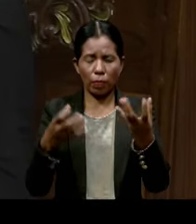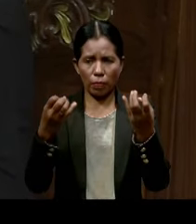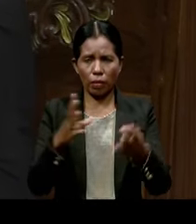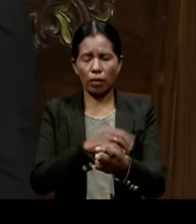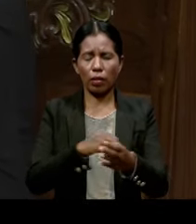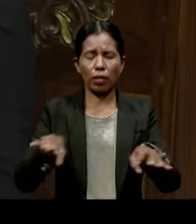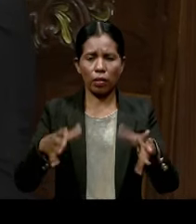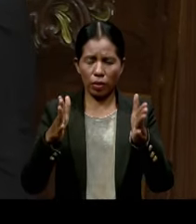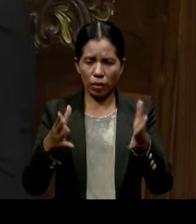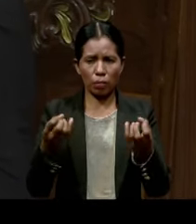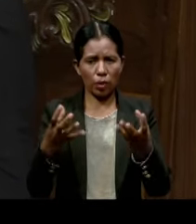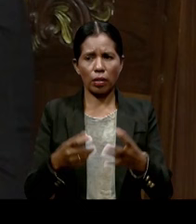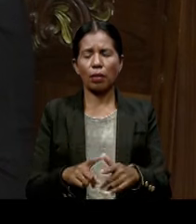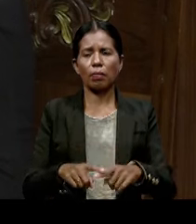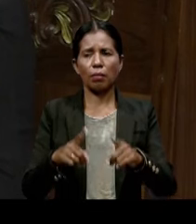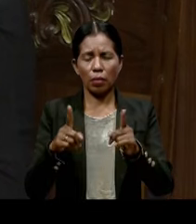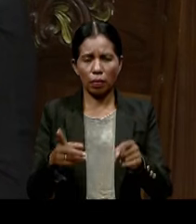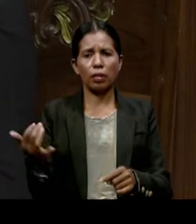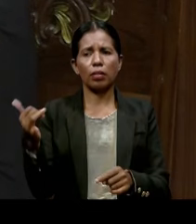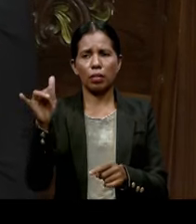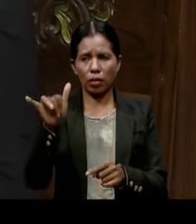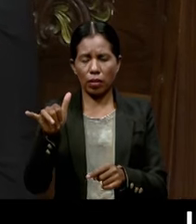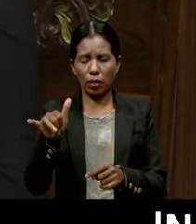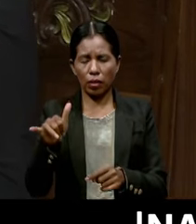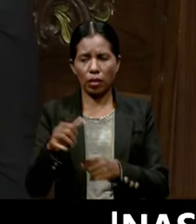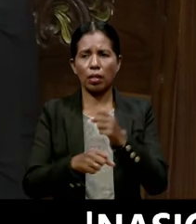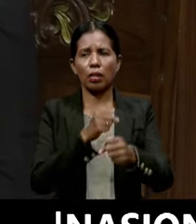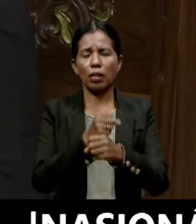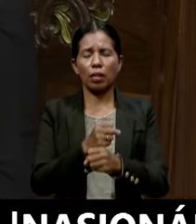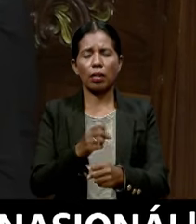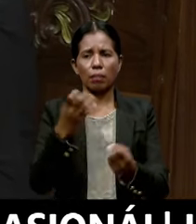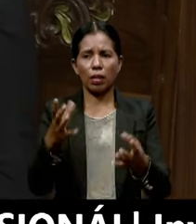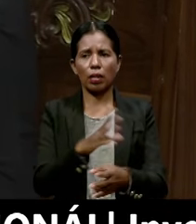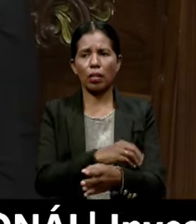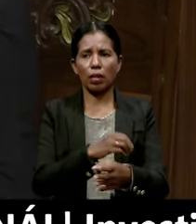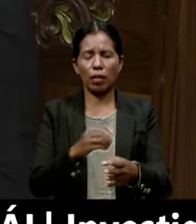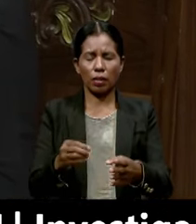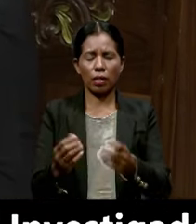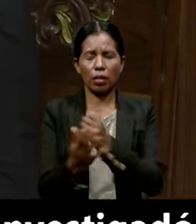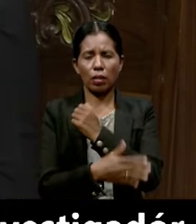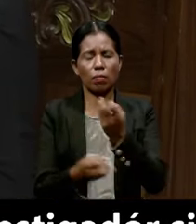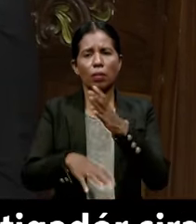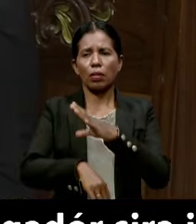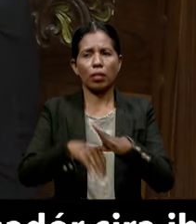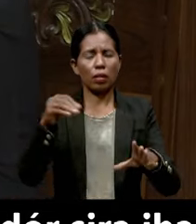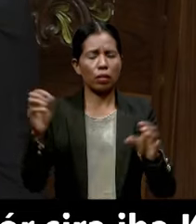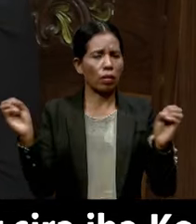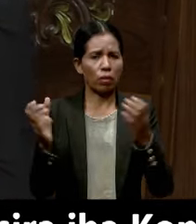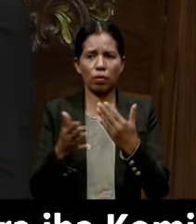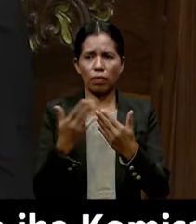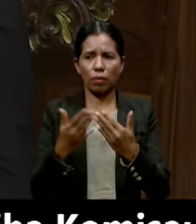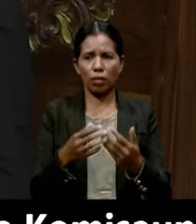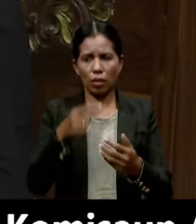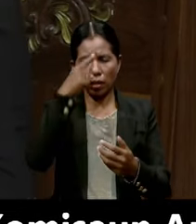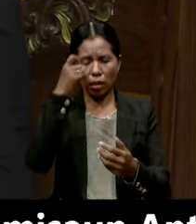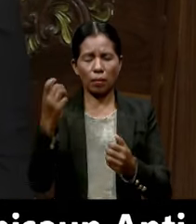recursos suficientes nemos que tina hiri lupa empresa bot barak internacional mosai multinacional lor mosai los fase tamba